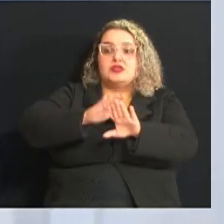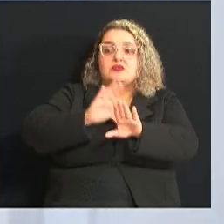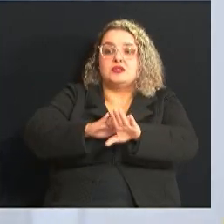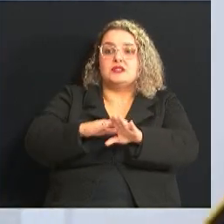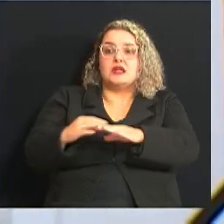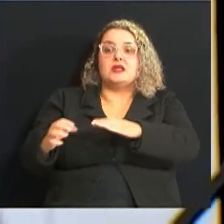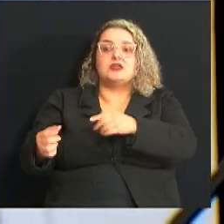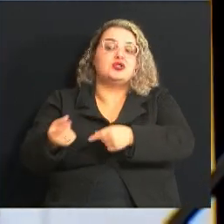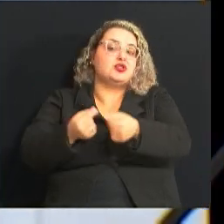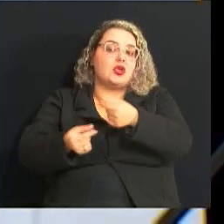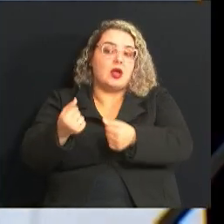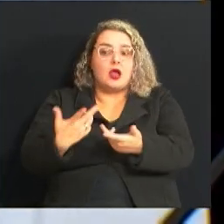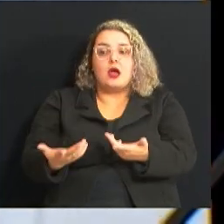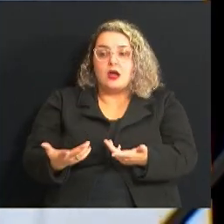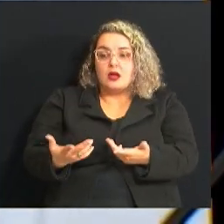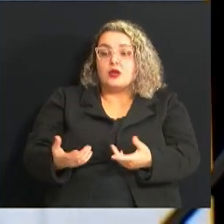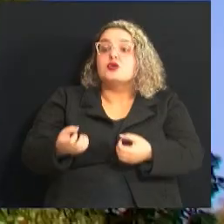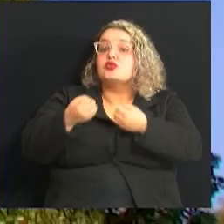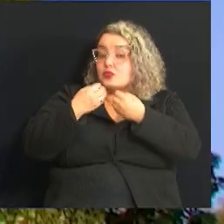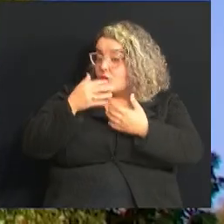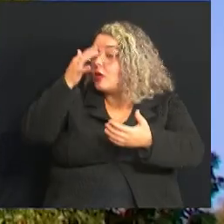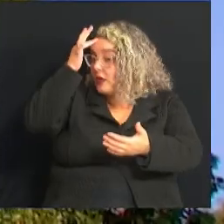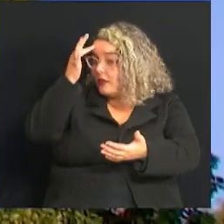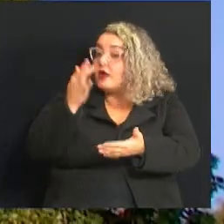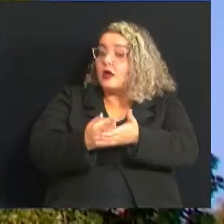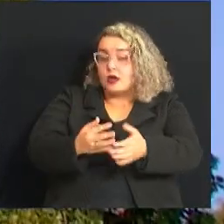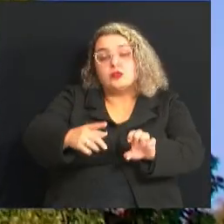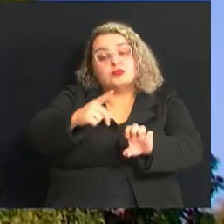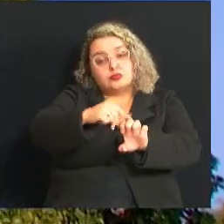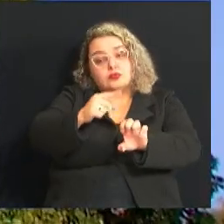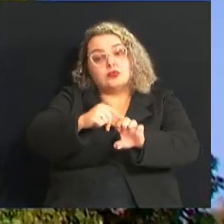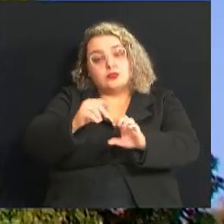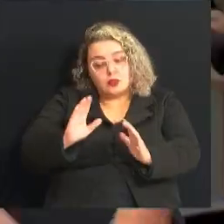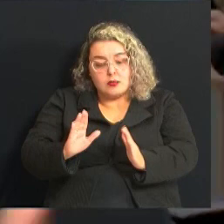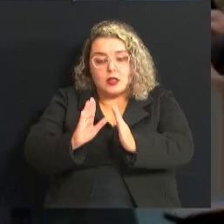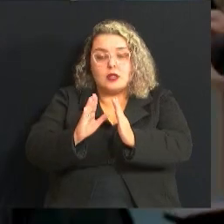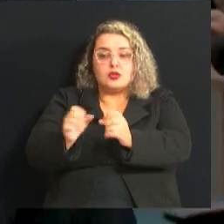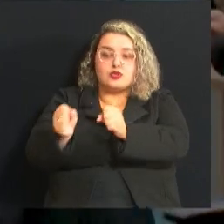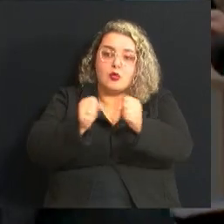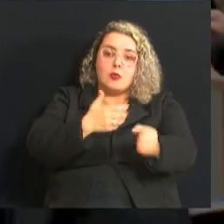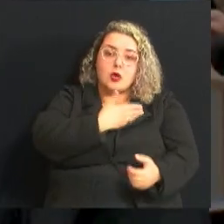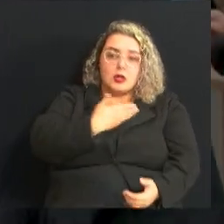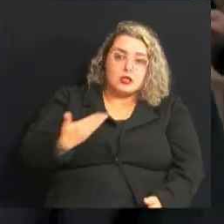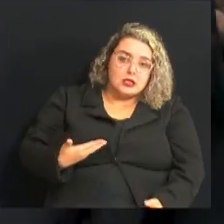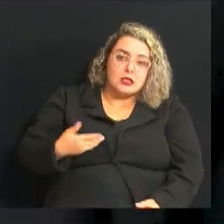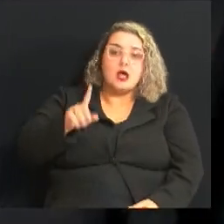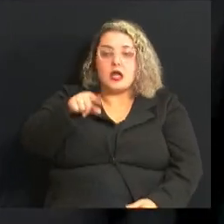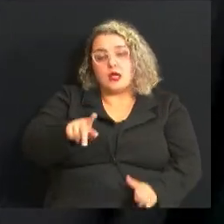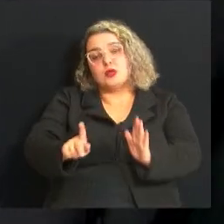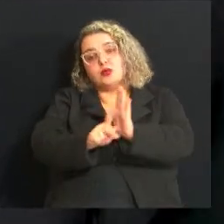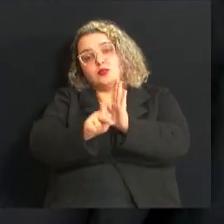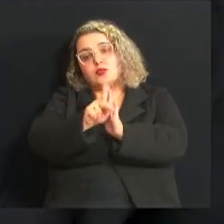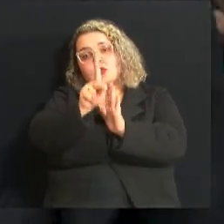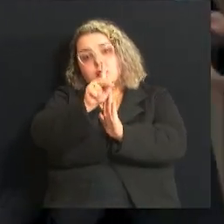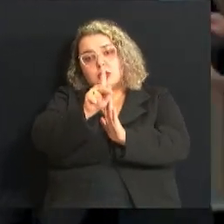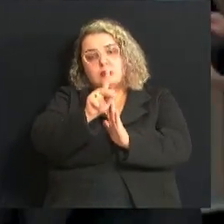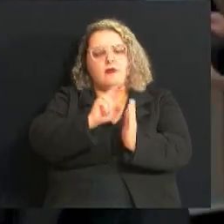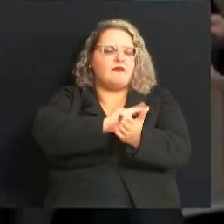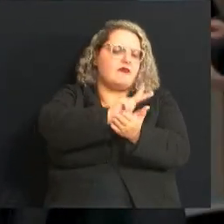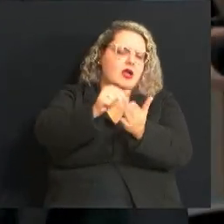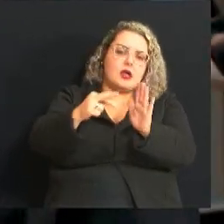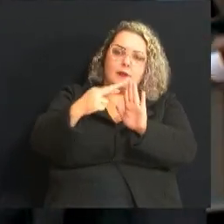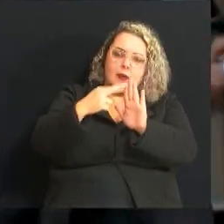a presunção de boa-fé do empreendedor perante o poder público. Esse projeto cria uma série de regras para o